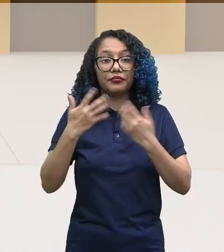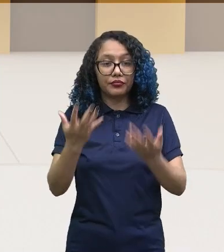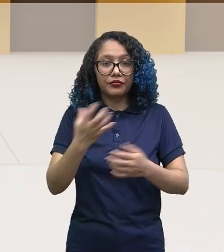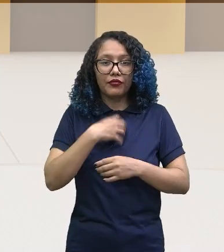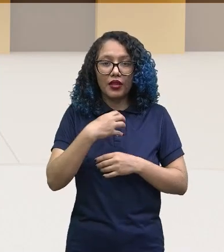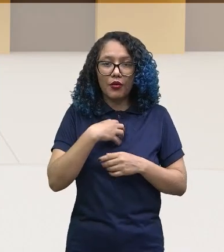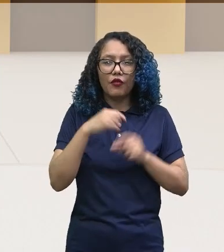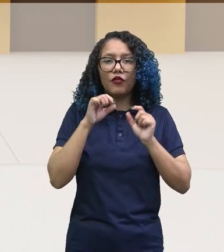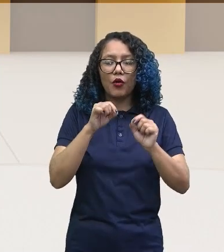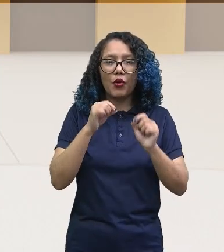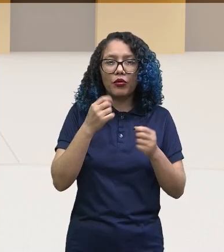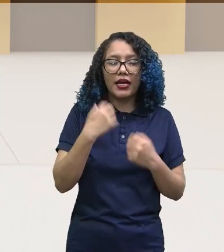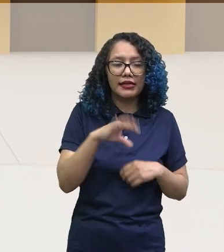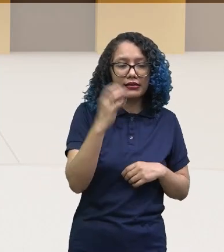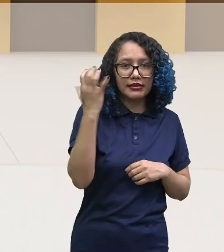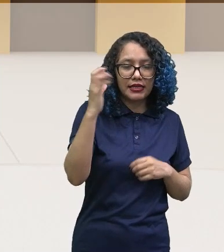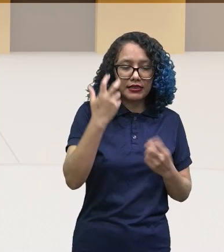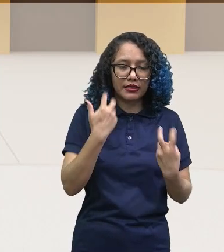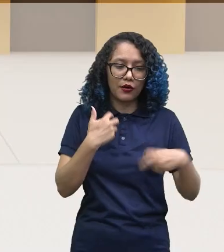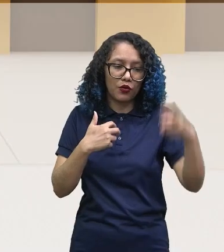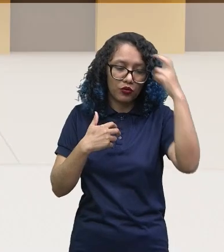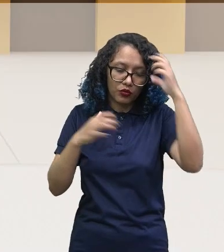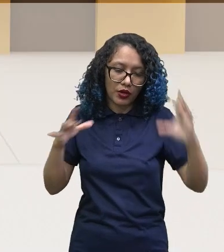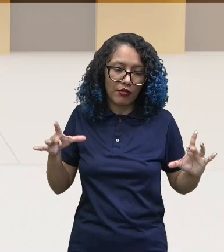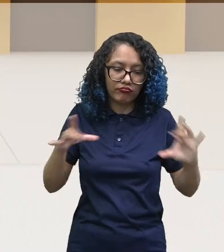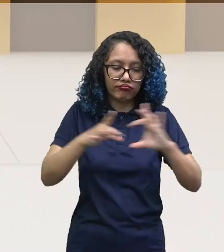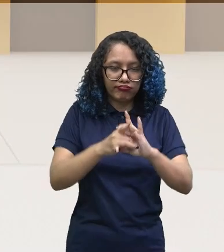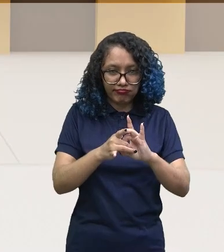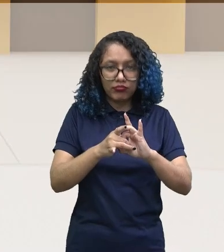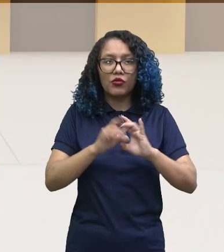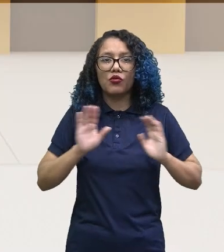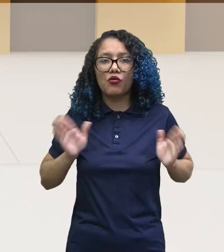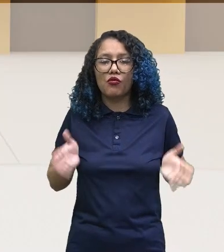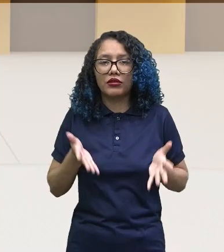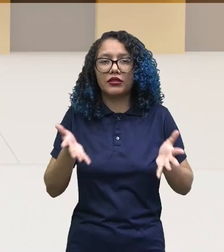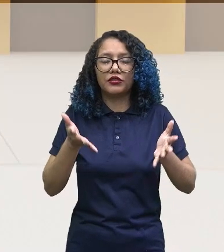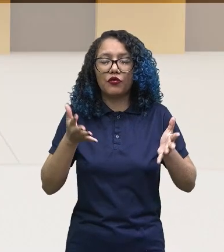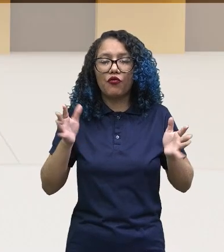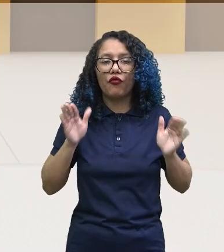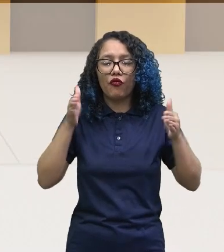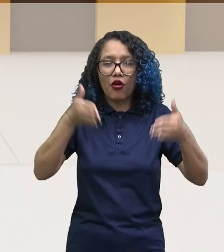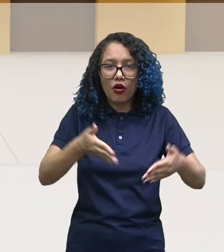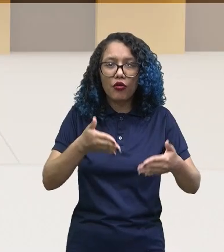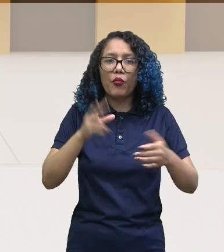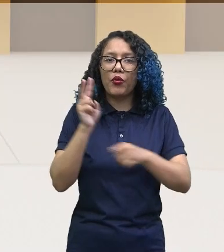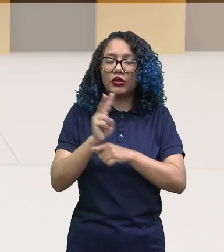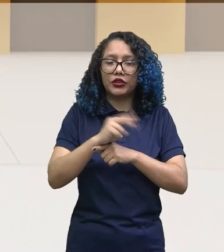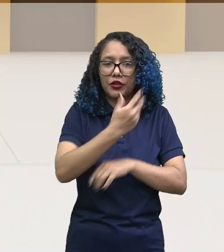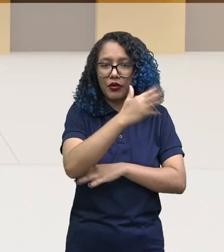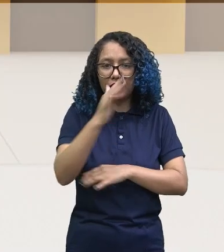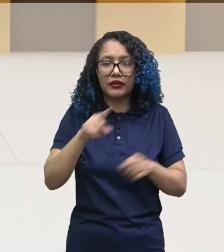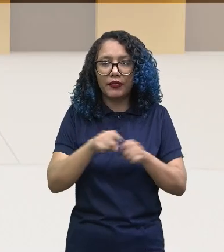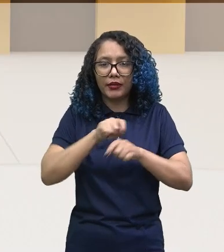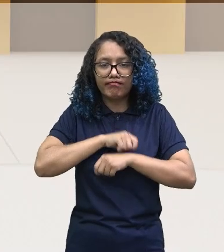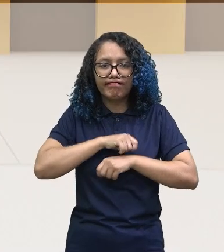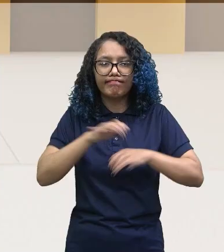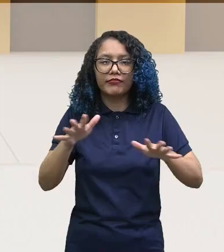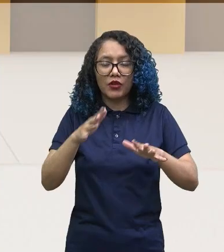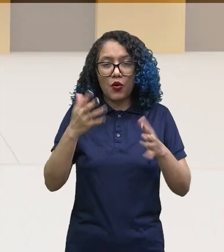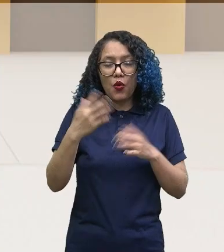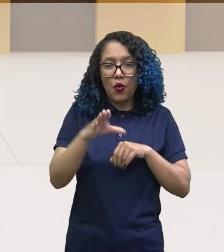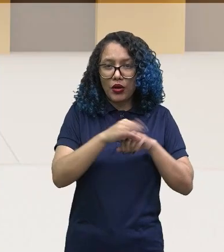integrar ciência e cultura, protegendo o ambiente e valorizando o conhecimento tradicional, mostrando como, por exemplo,